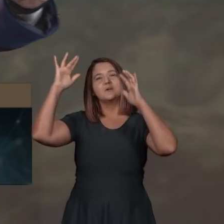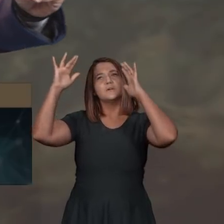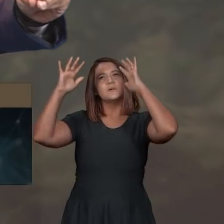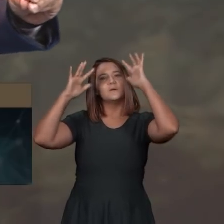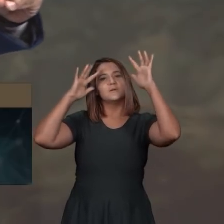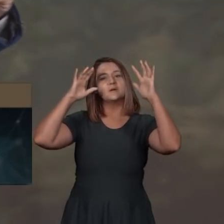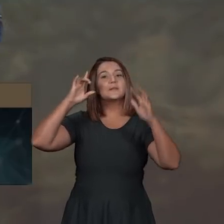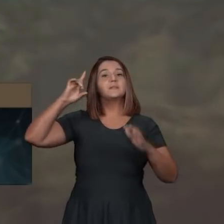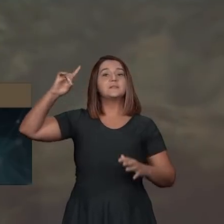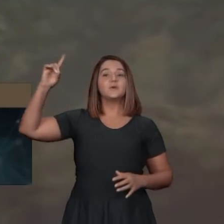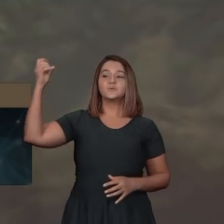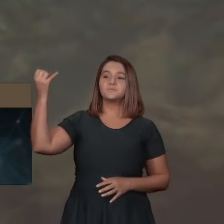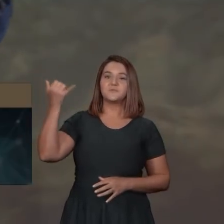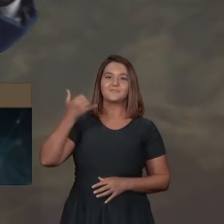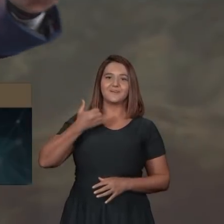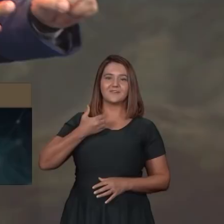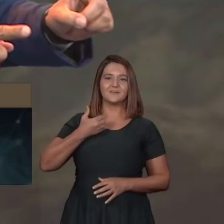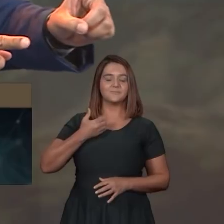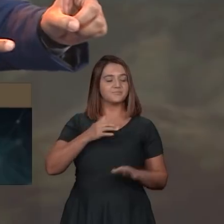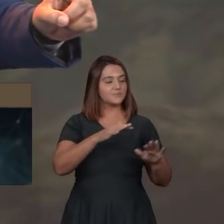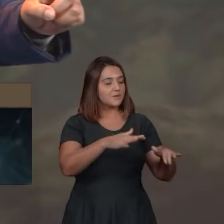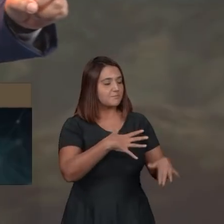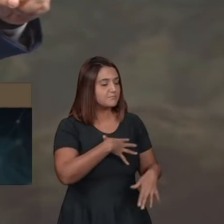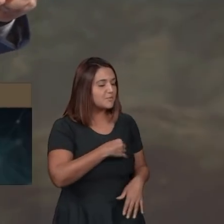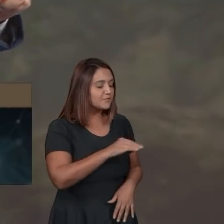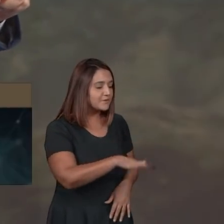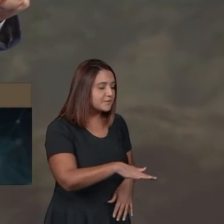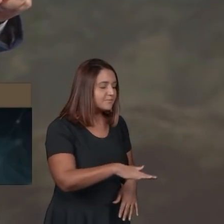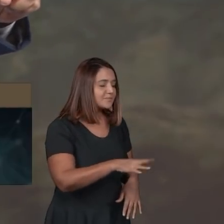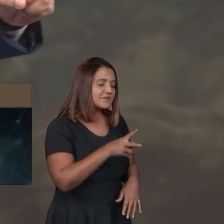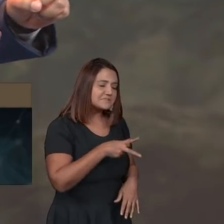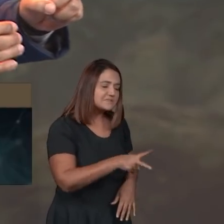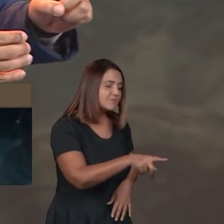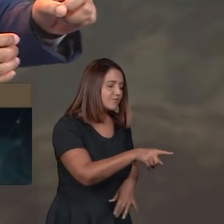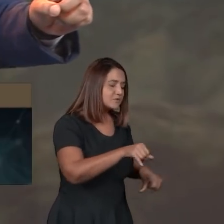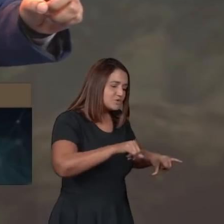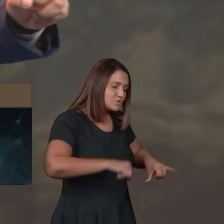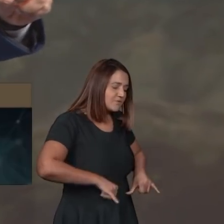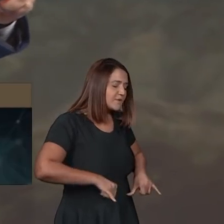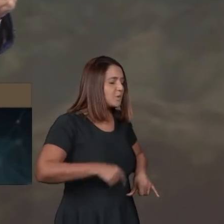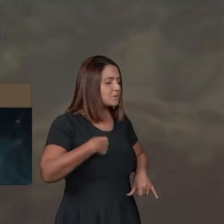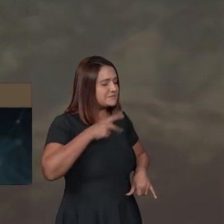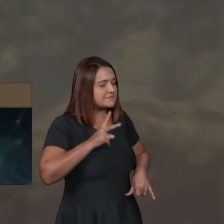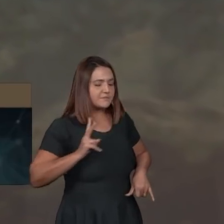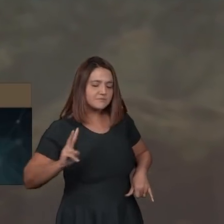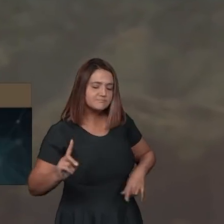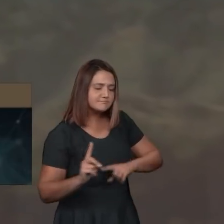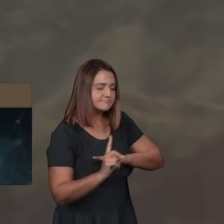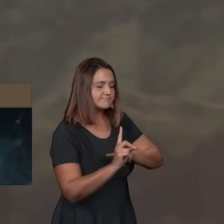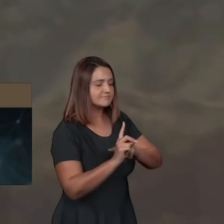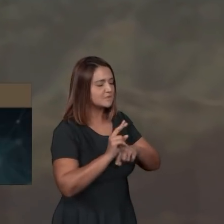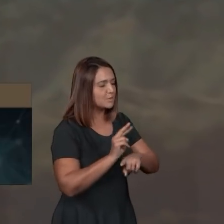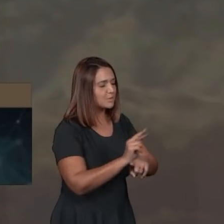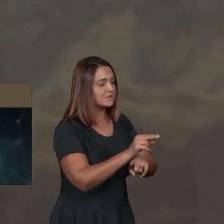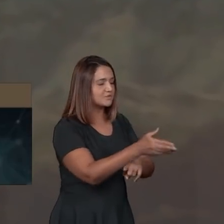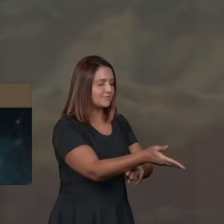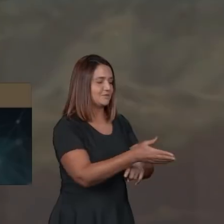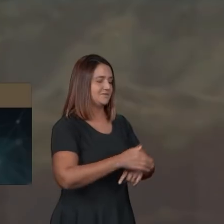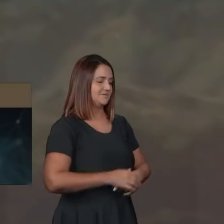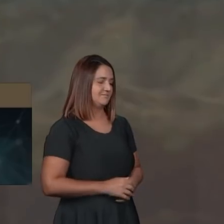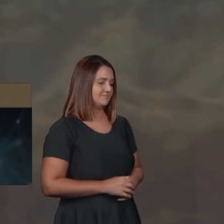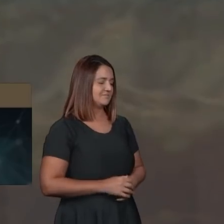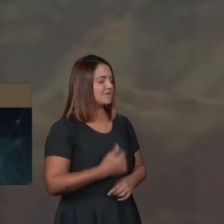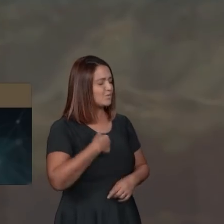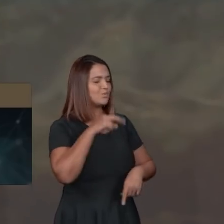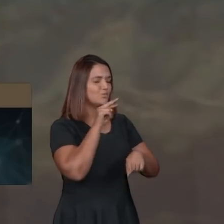assim, meu filho, toda vez que você sofreu, olha que eu mandei alguém para cuidar de você. Eu cuidei de você.